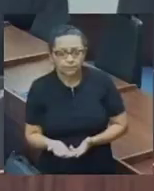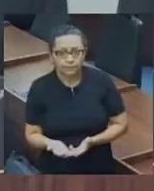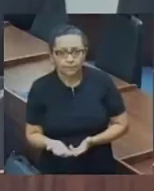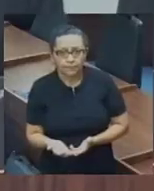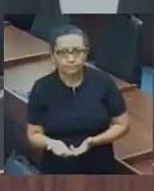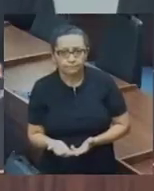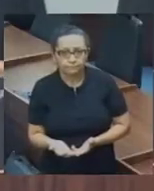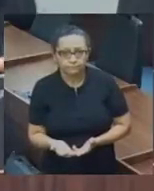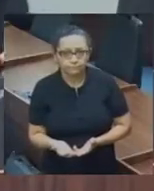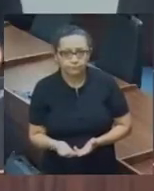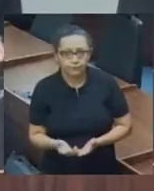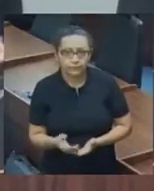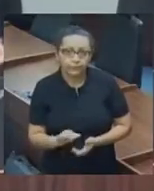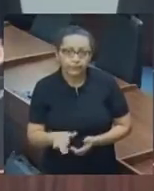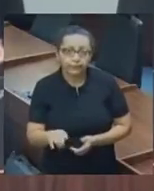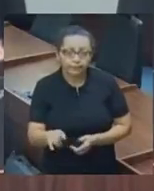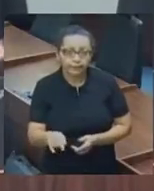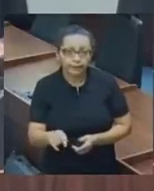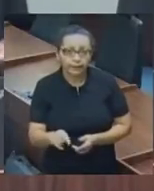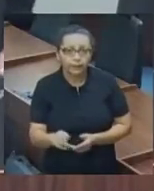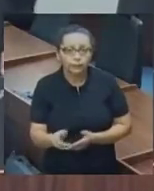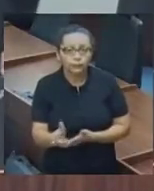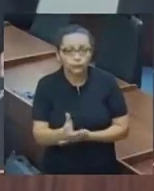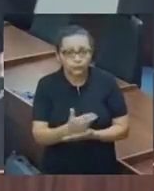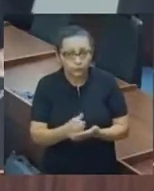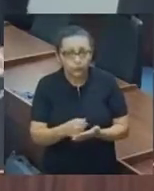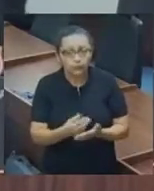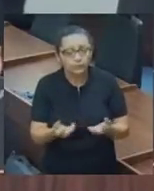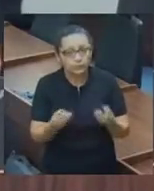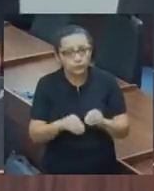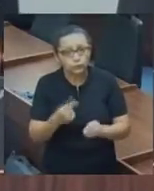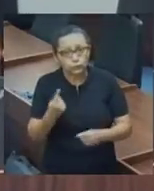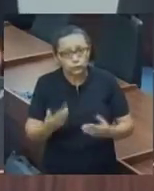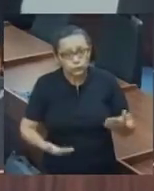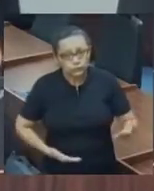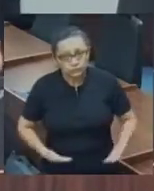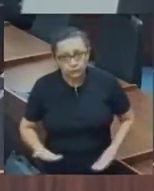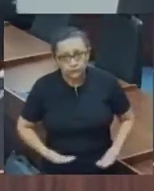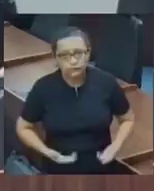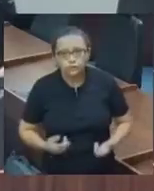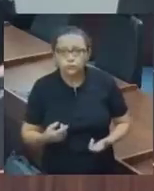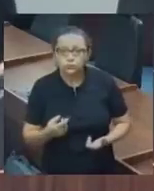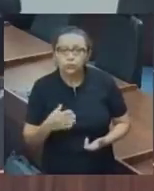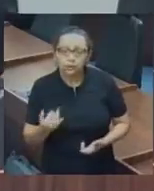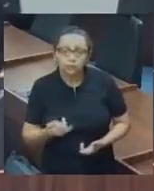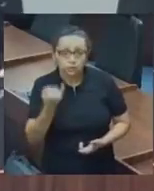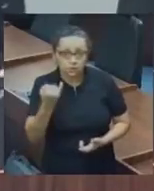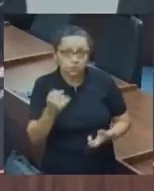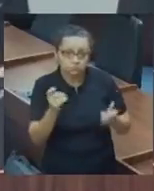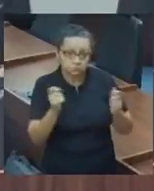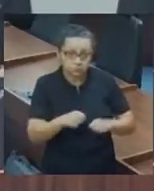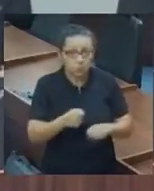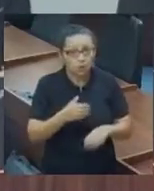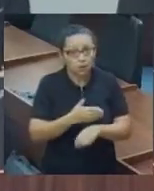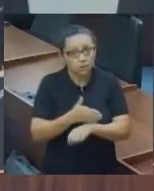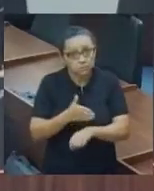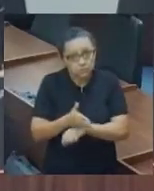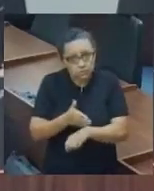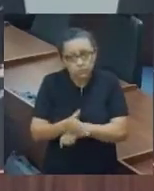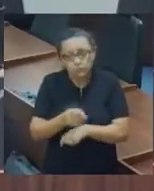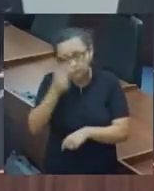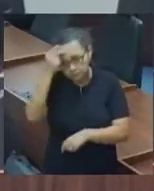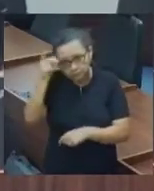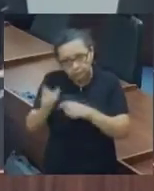ele é é uma implementação de um serviço de uma maneira relevante que possibilita o acesso a